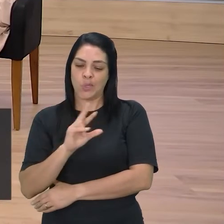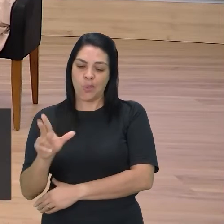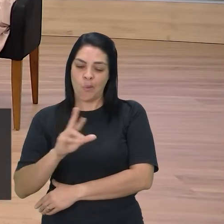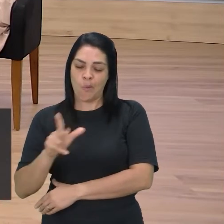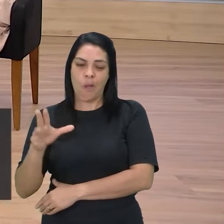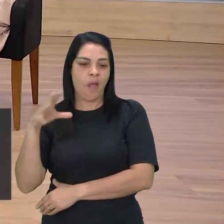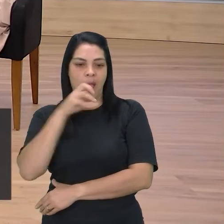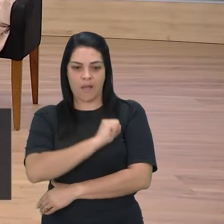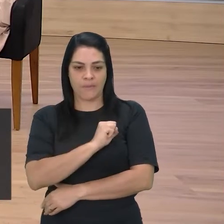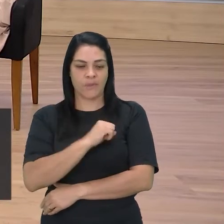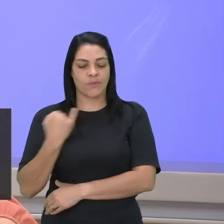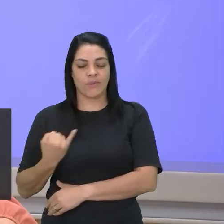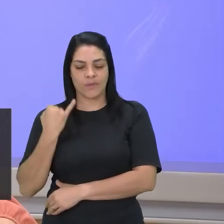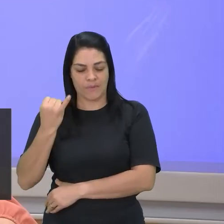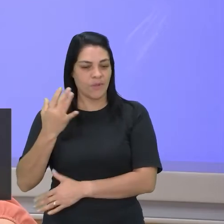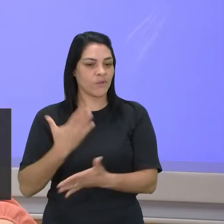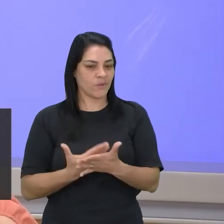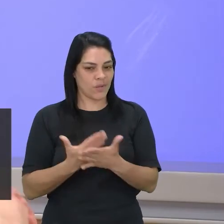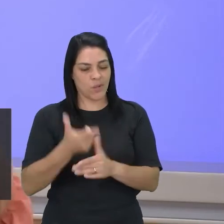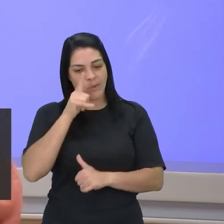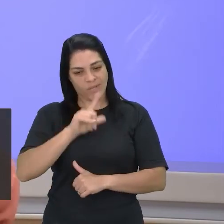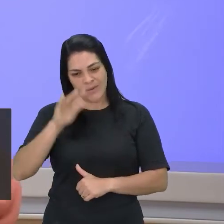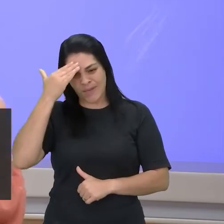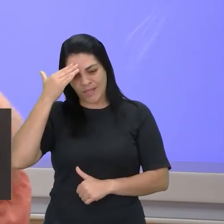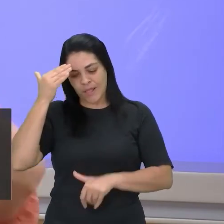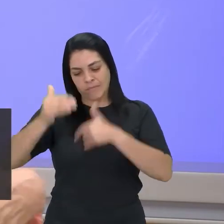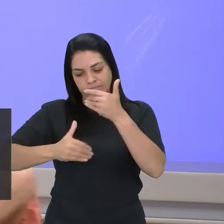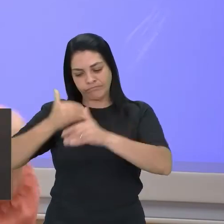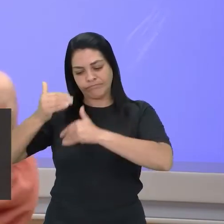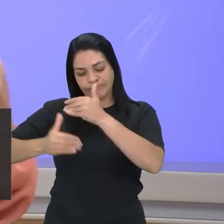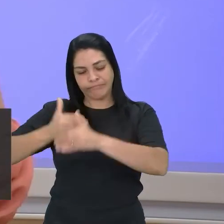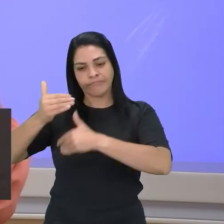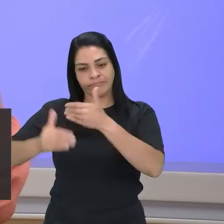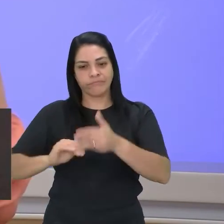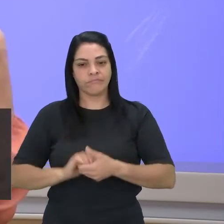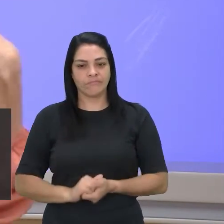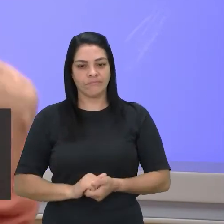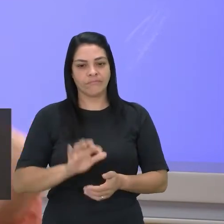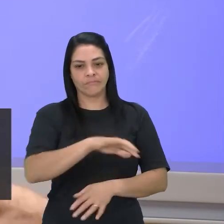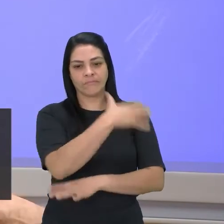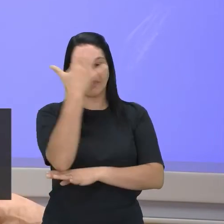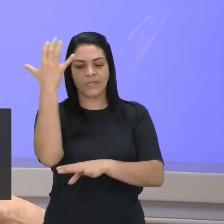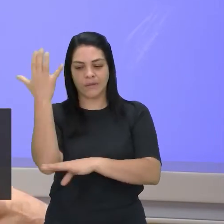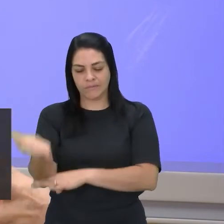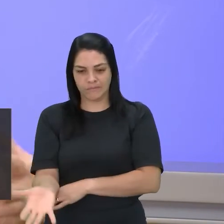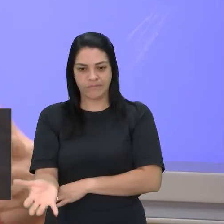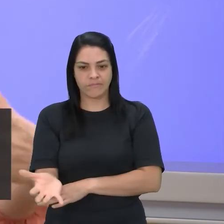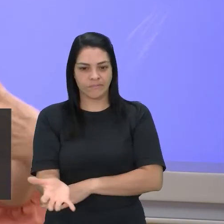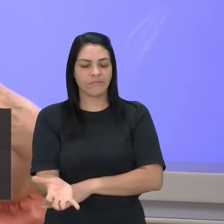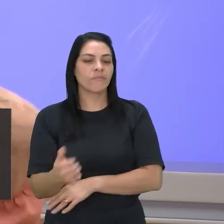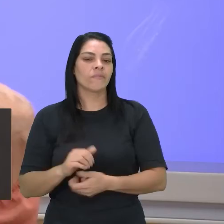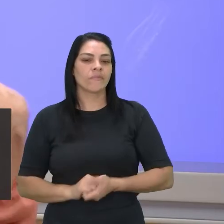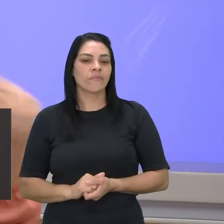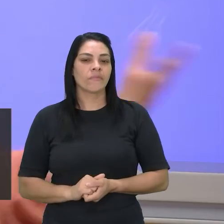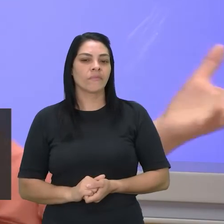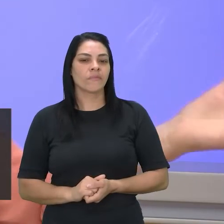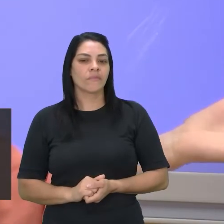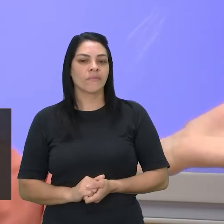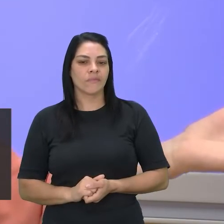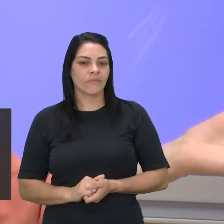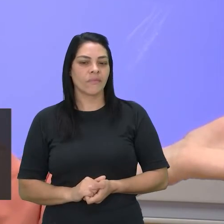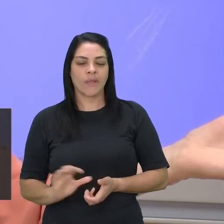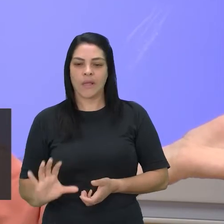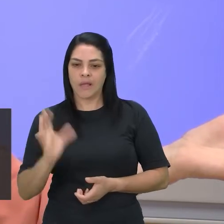importante que os alunos entendam esse processo, que o desmatamento, que a degradação